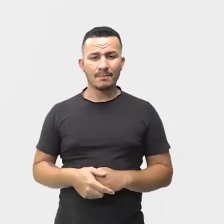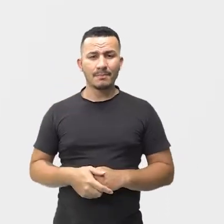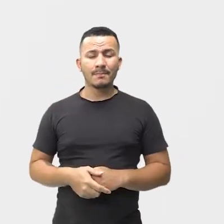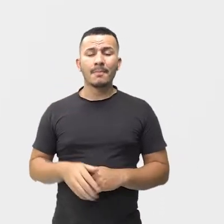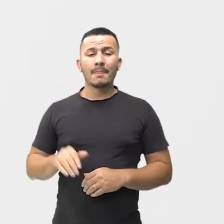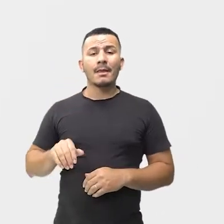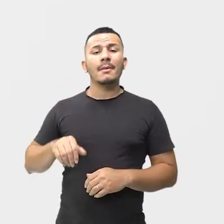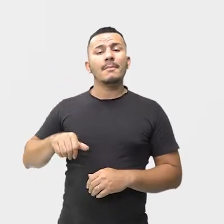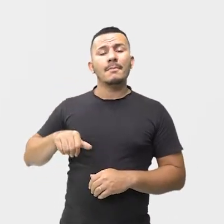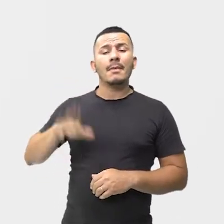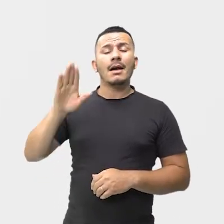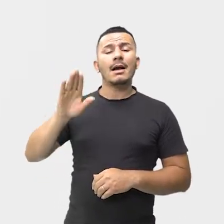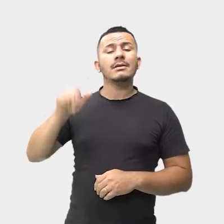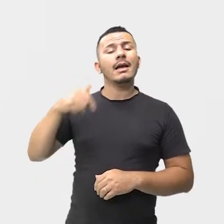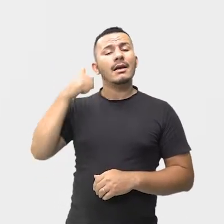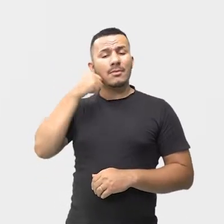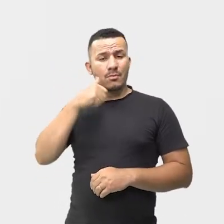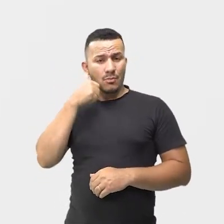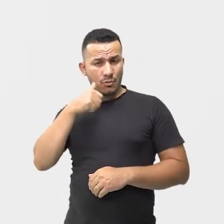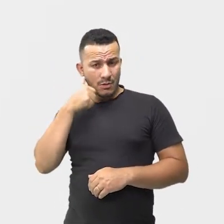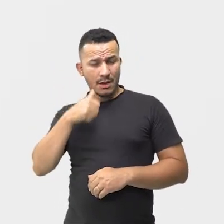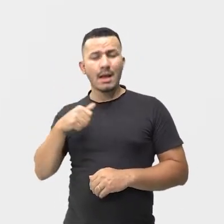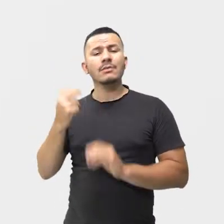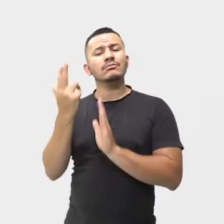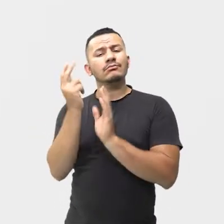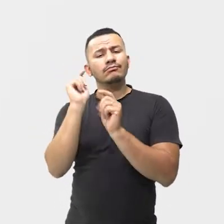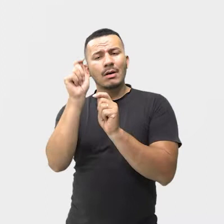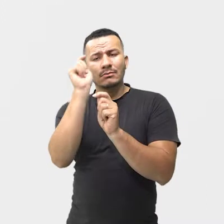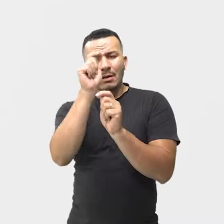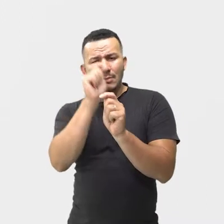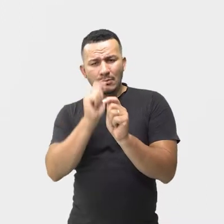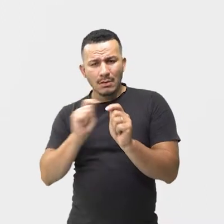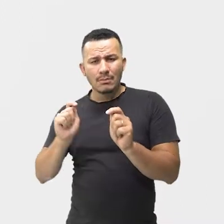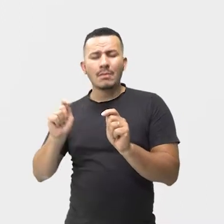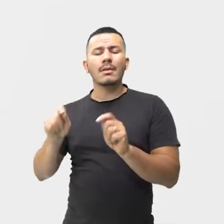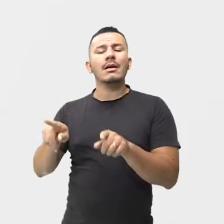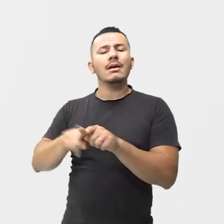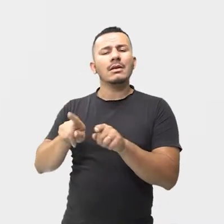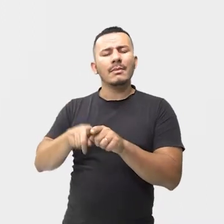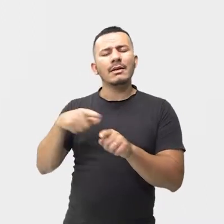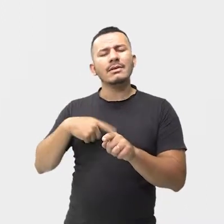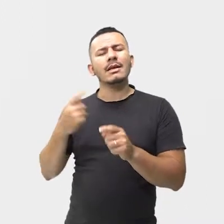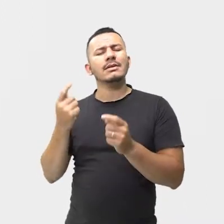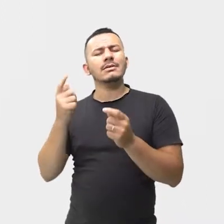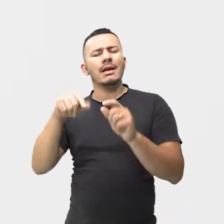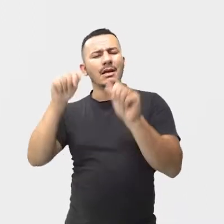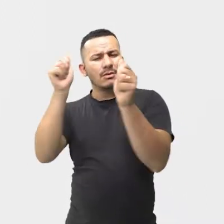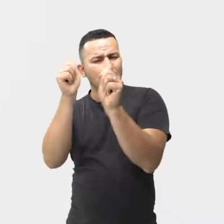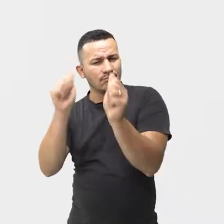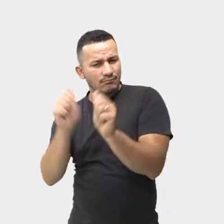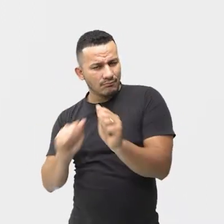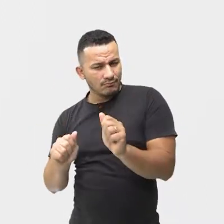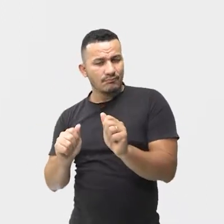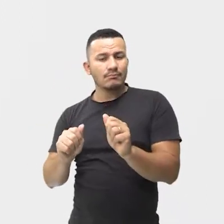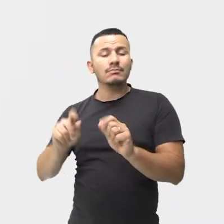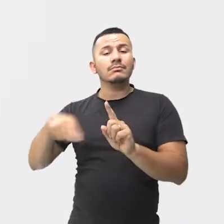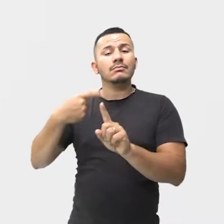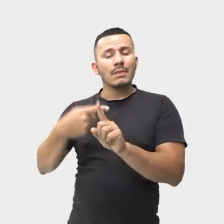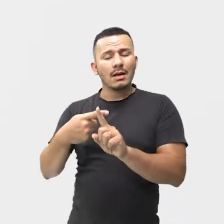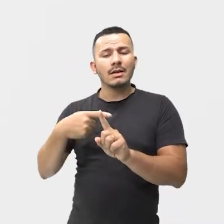predominam figuras femininas com deformações e traços volumosos. E a gente vai dar